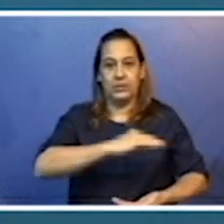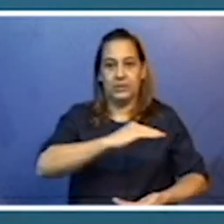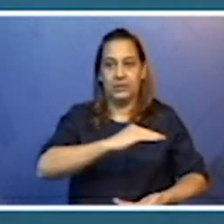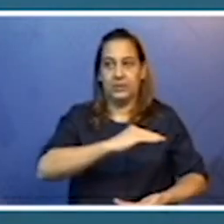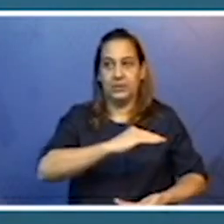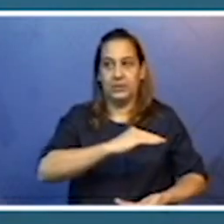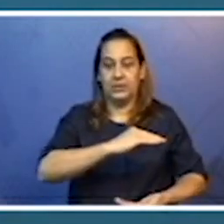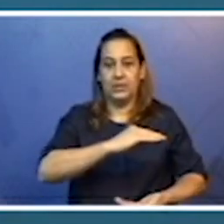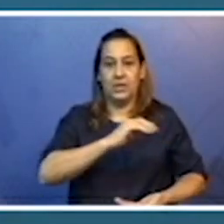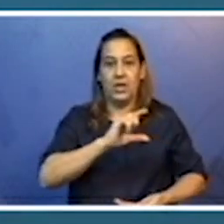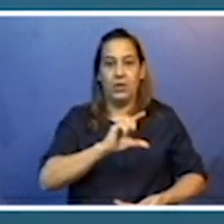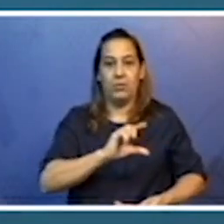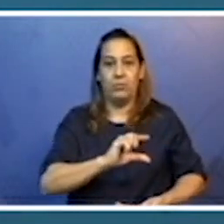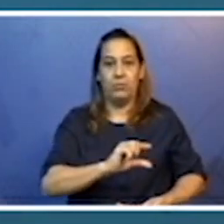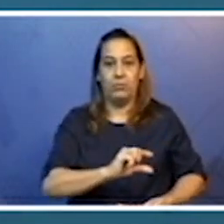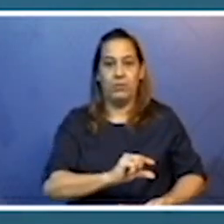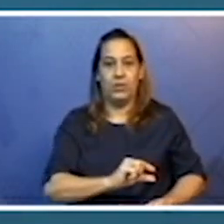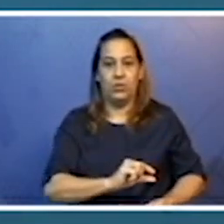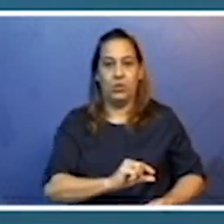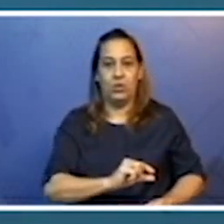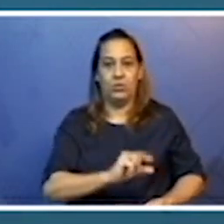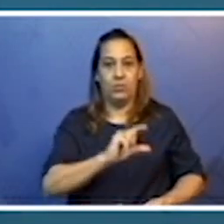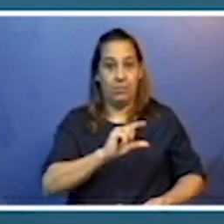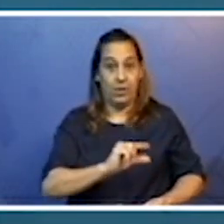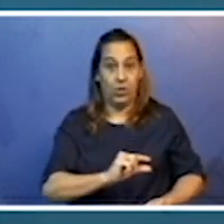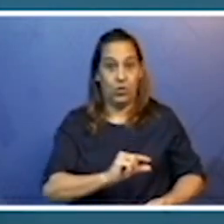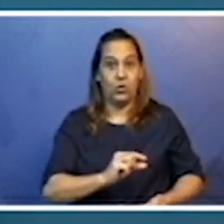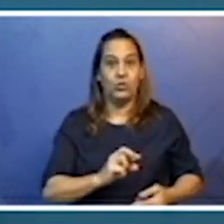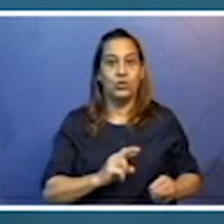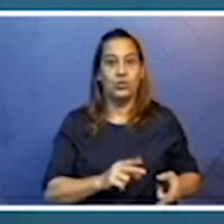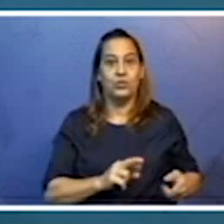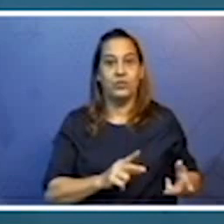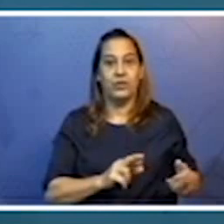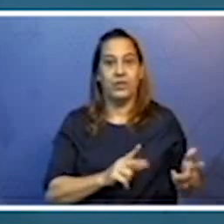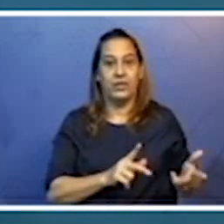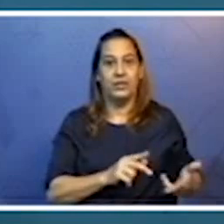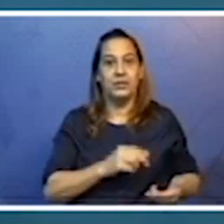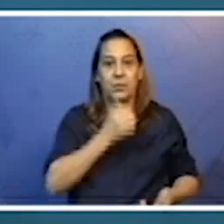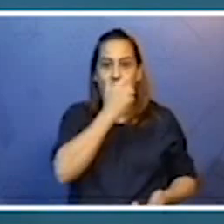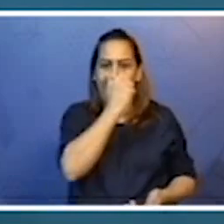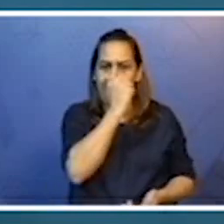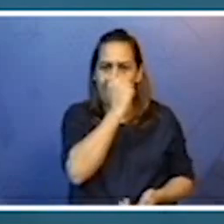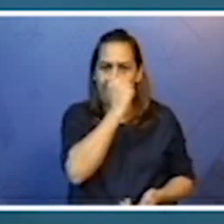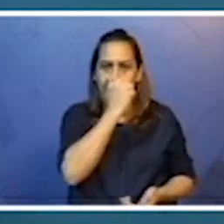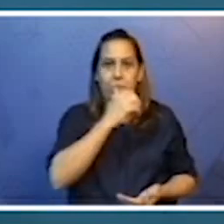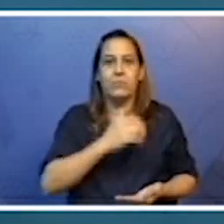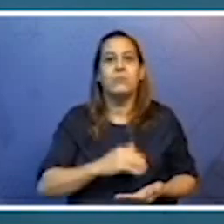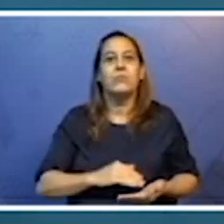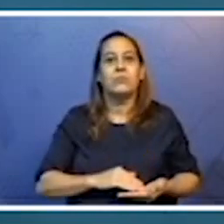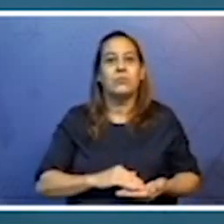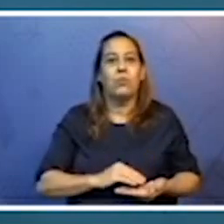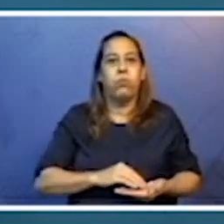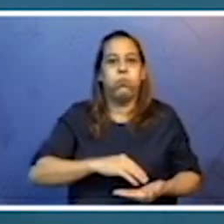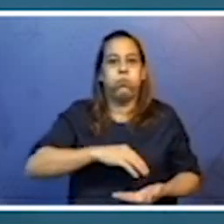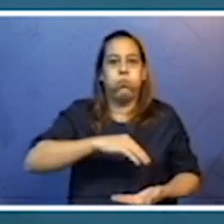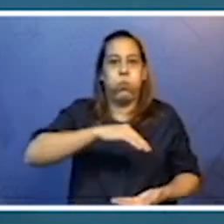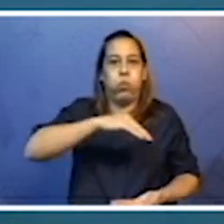4 recipientes com capacidades diferentes. Vocês lembram que capacidade é quanto cabe, né? Então,